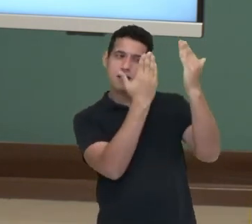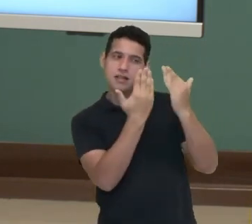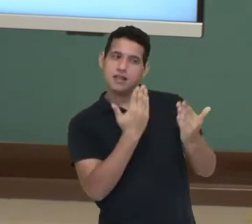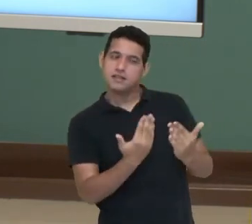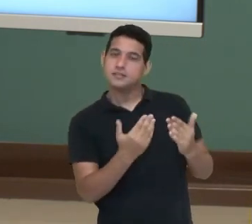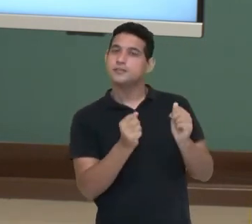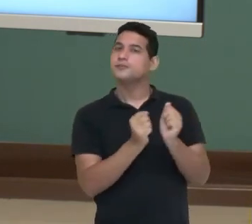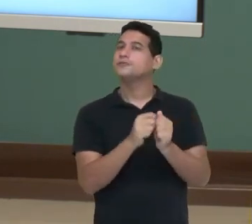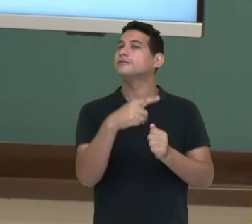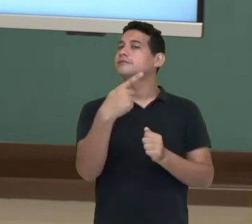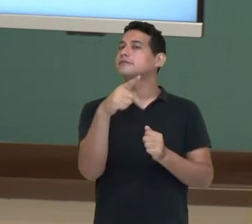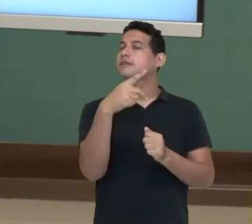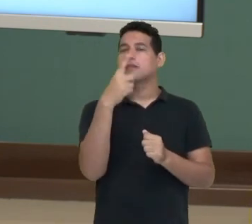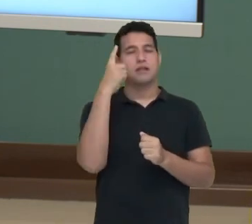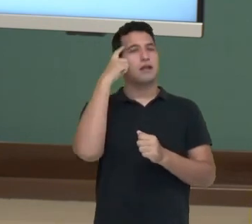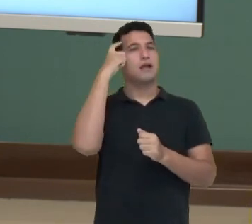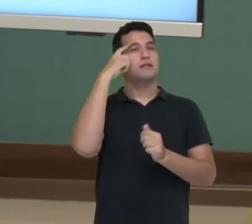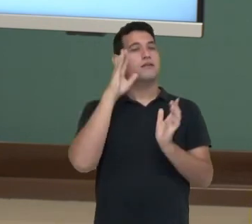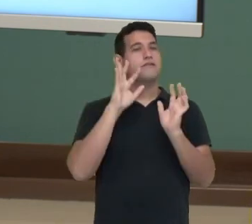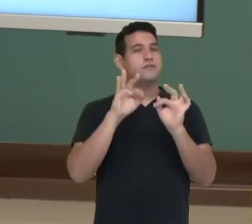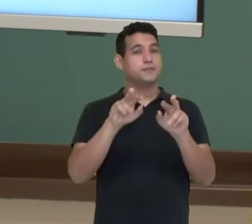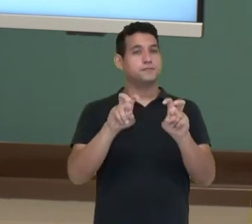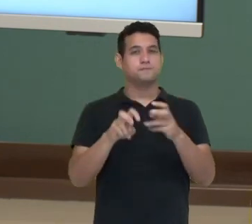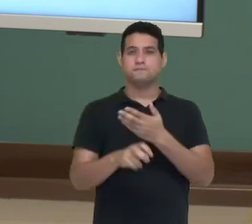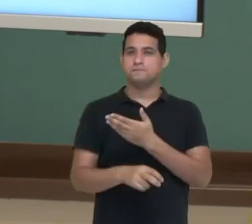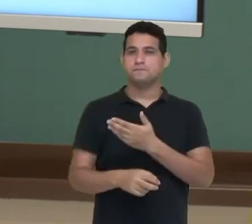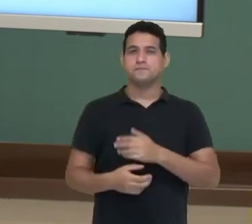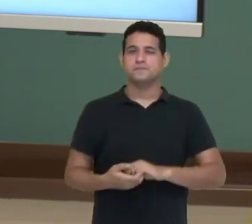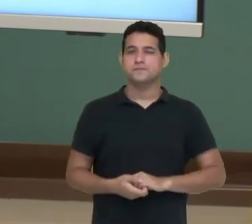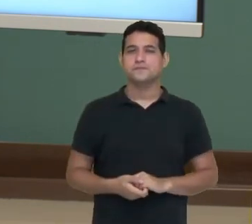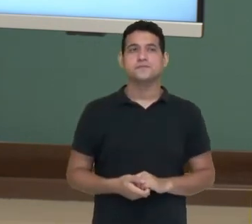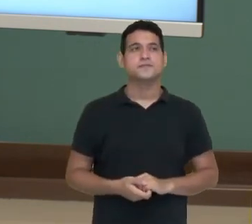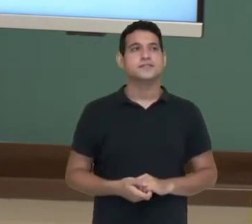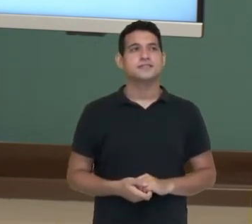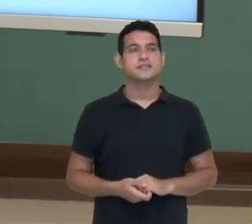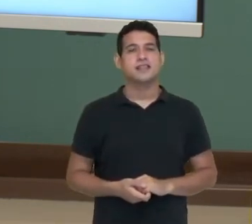analisar as suas conclusões a respeito desse exercício, tá bom?